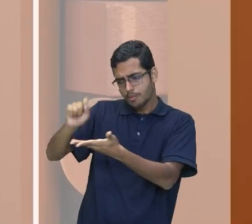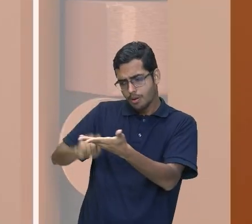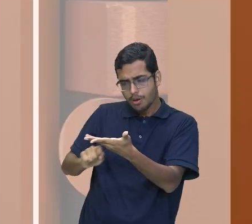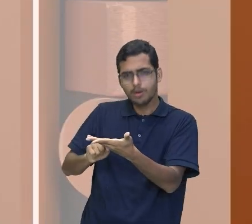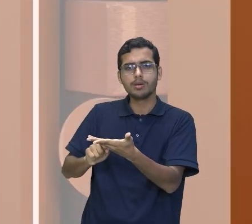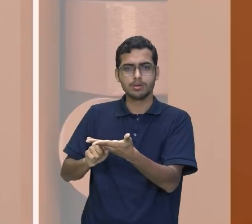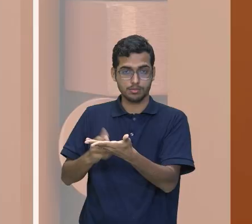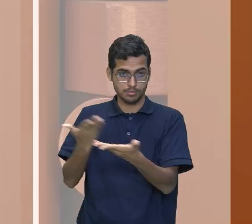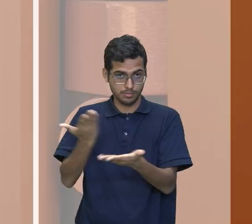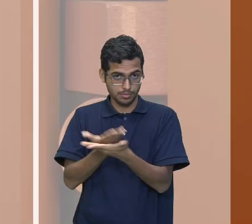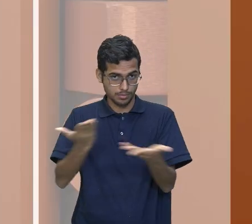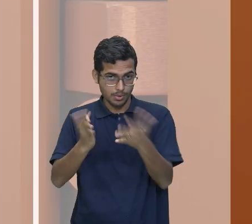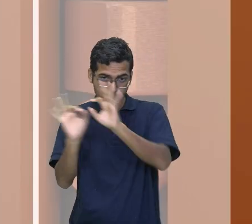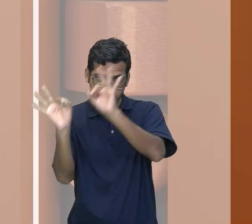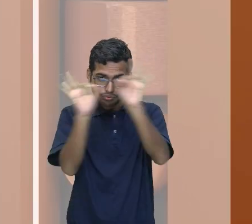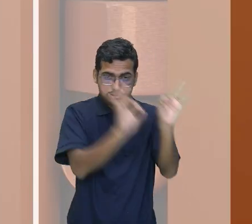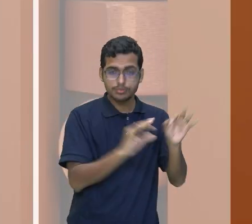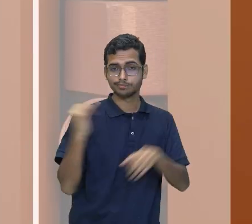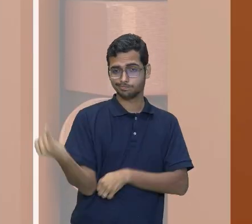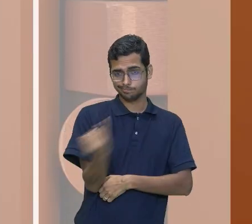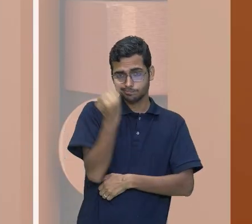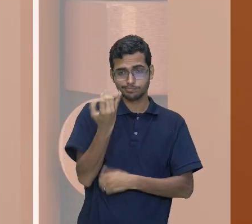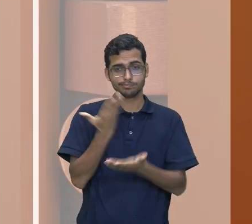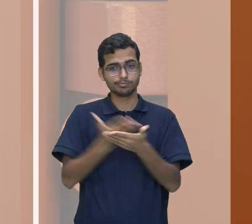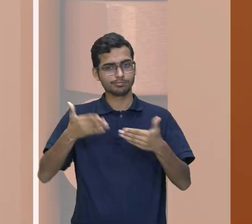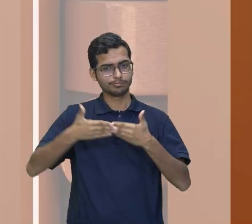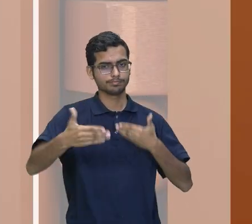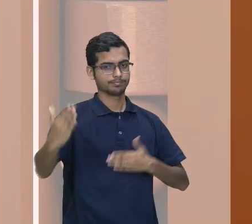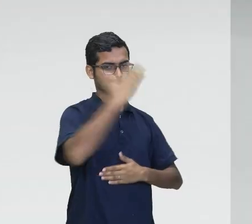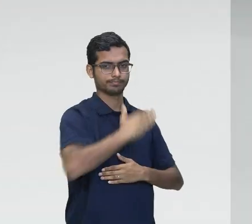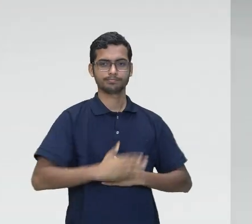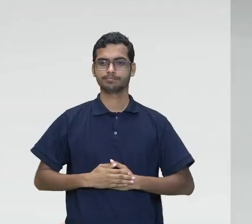tomar nota dos pontos importantes. Vamos à aula!